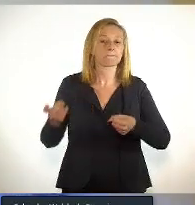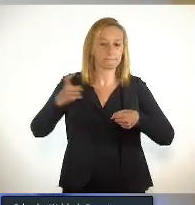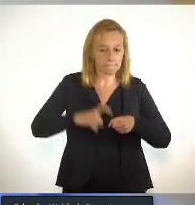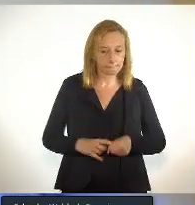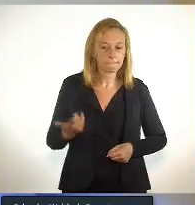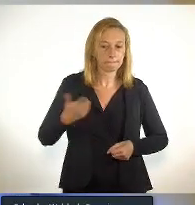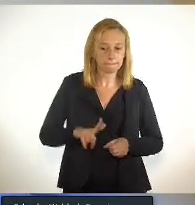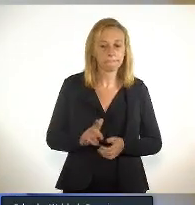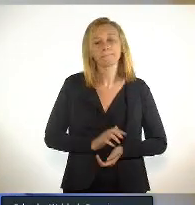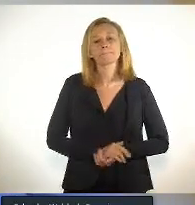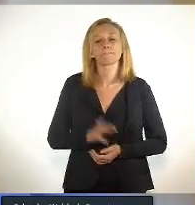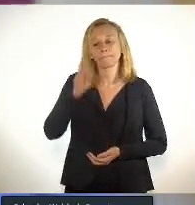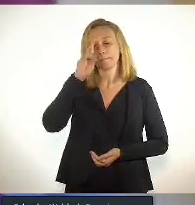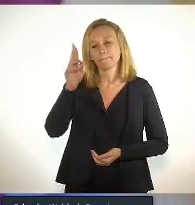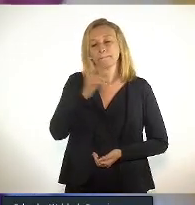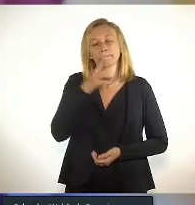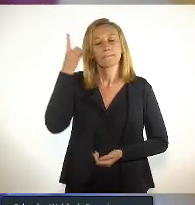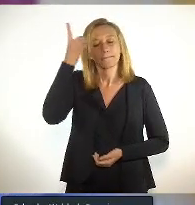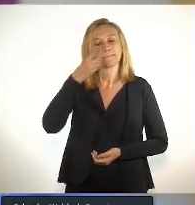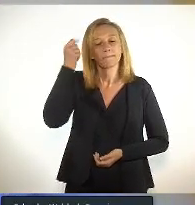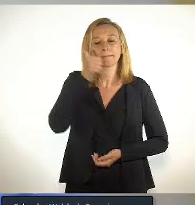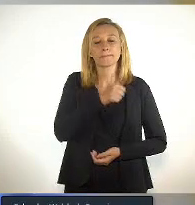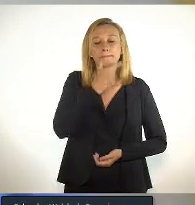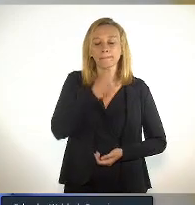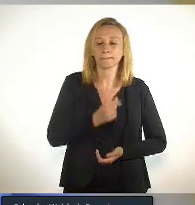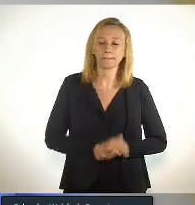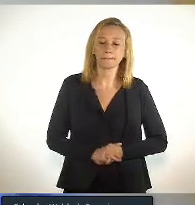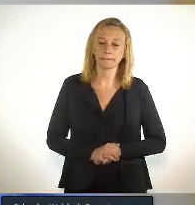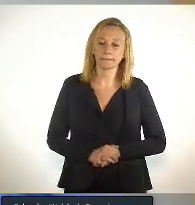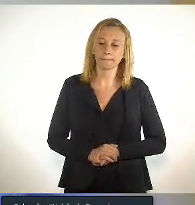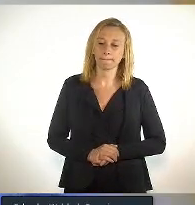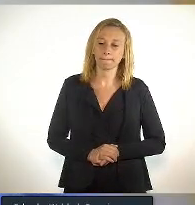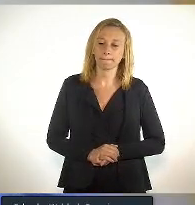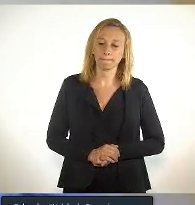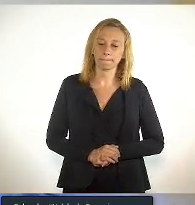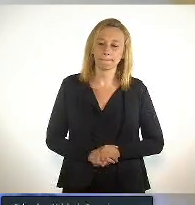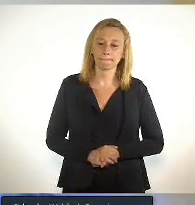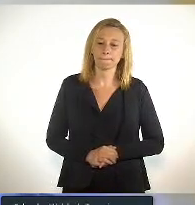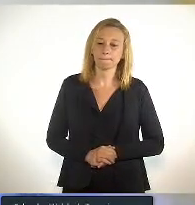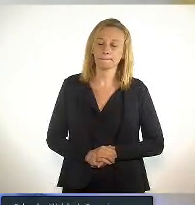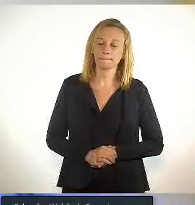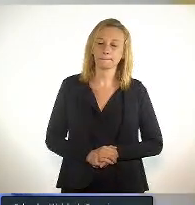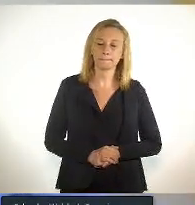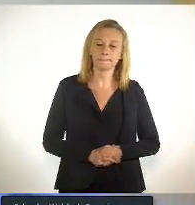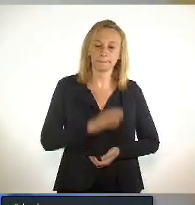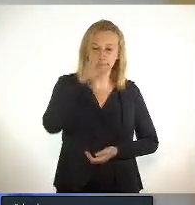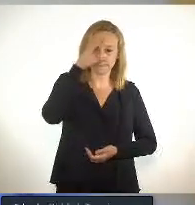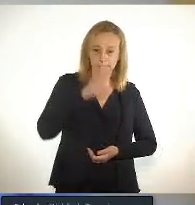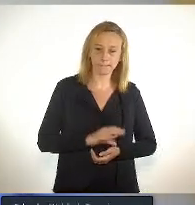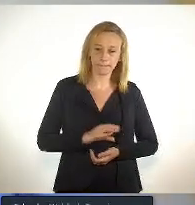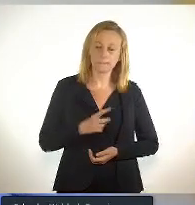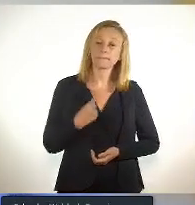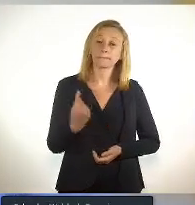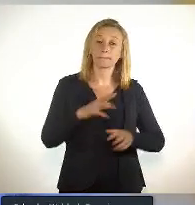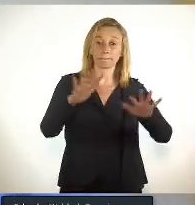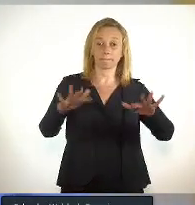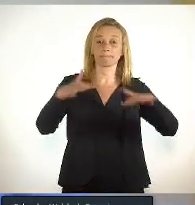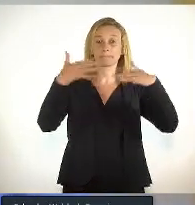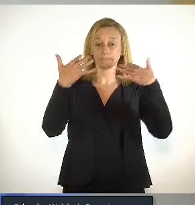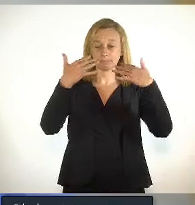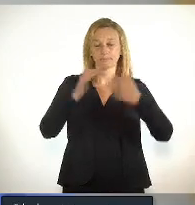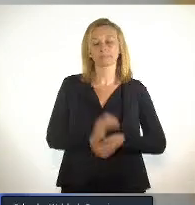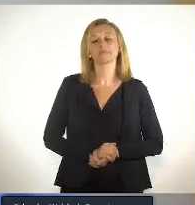Senhoras deputadas, senhores deputados, cidadãs e cidadãos que nos